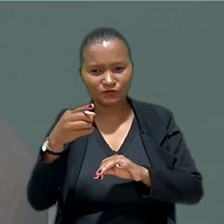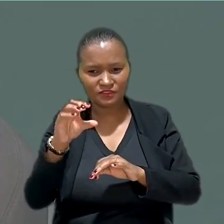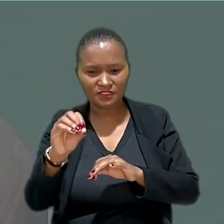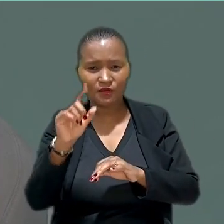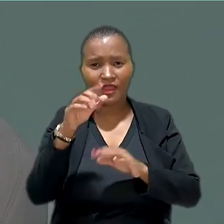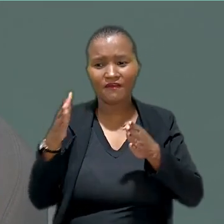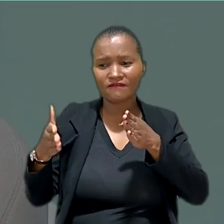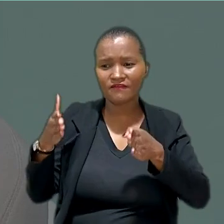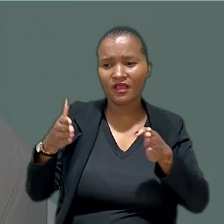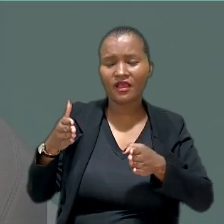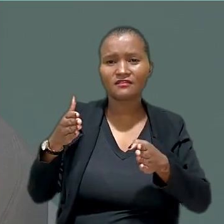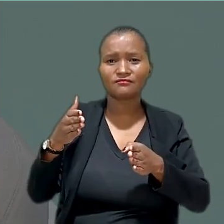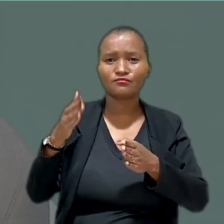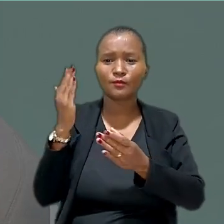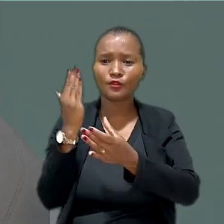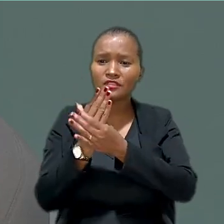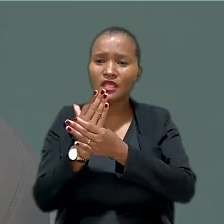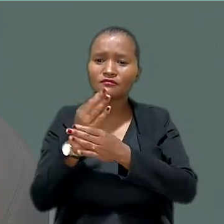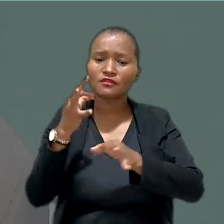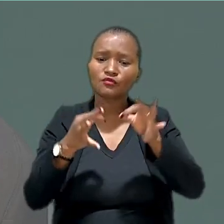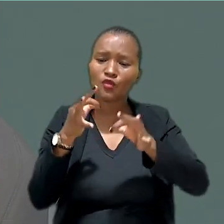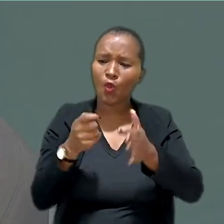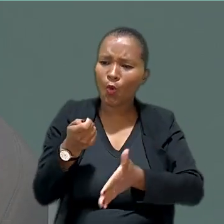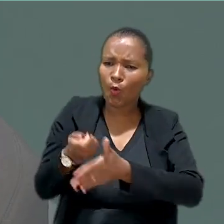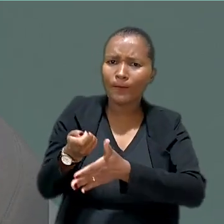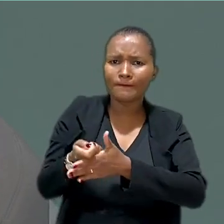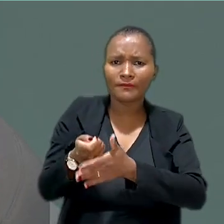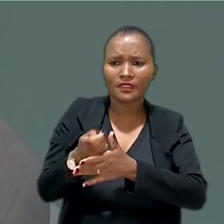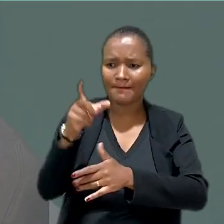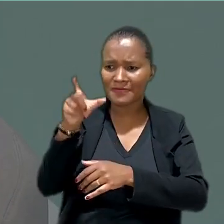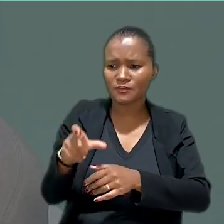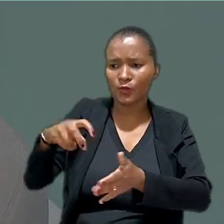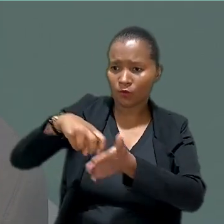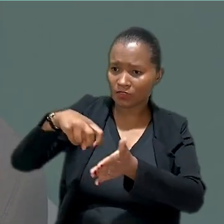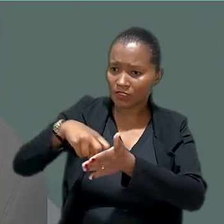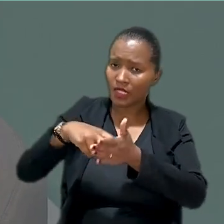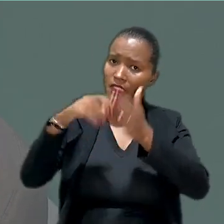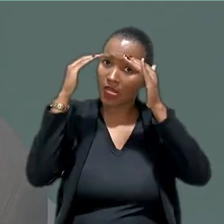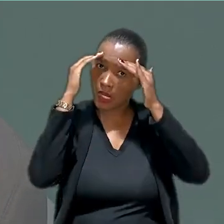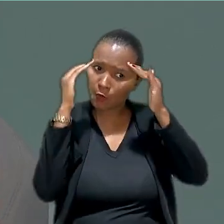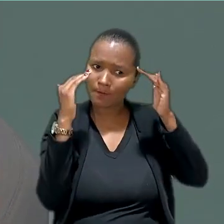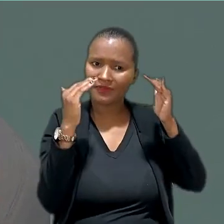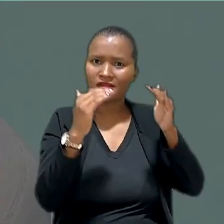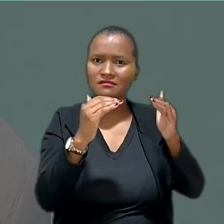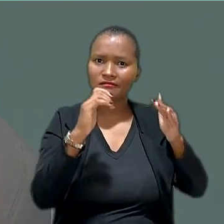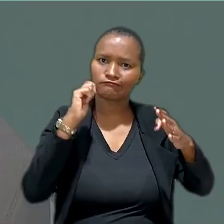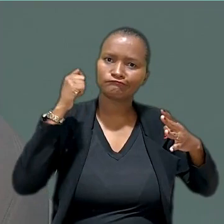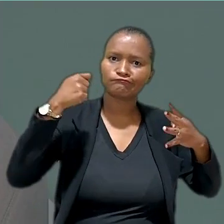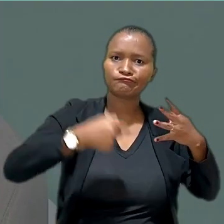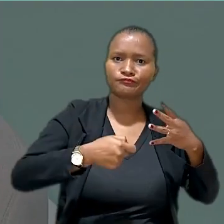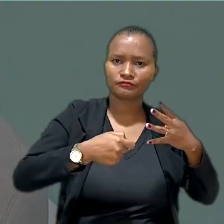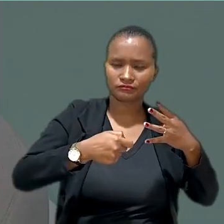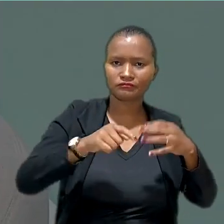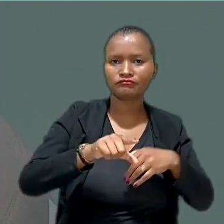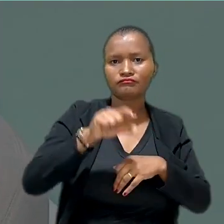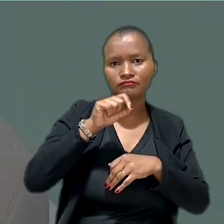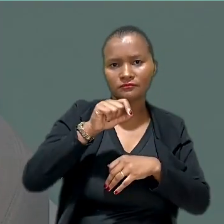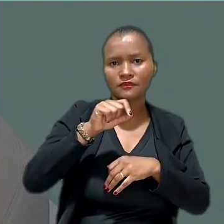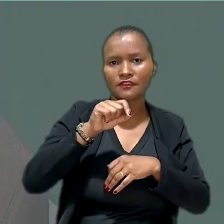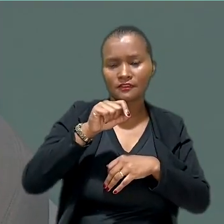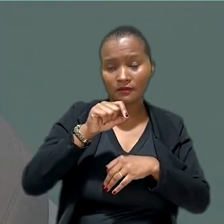fase do processo em que a justiça obriga a pessoa condenada a cumprir a obrigação que a sentença